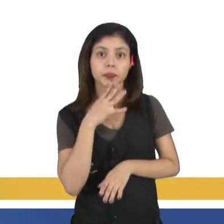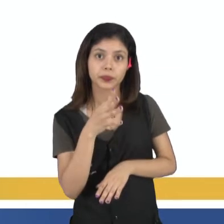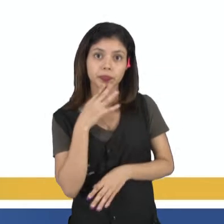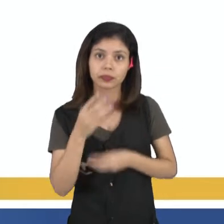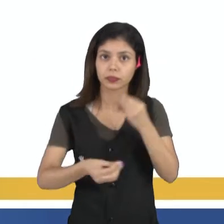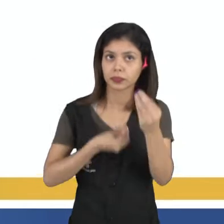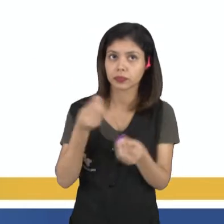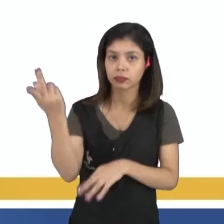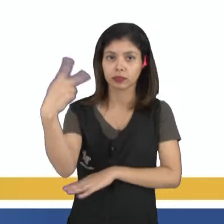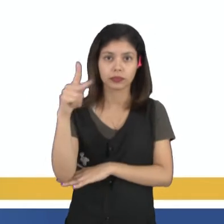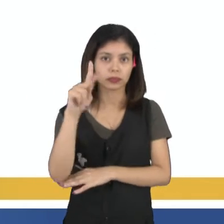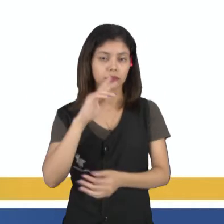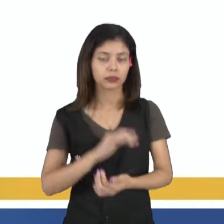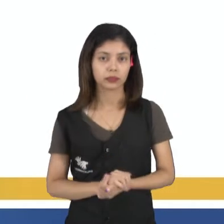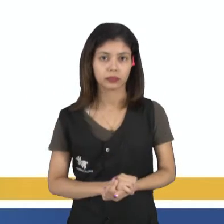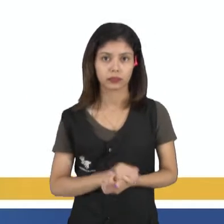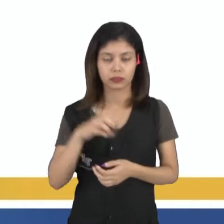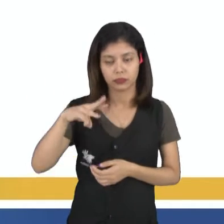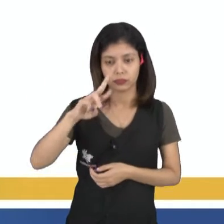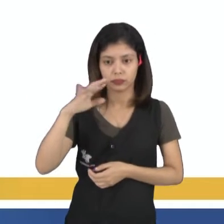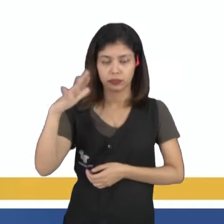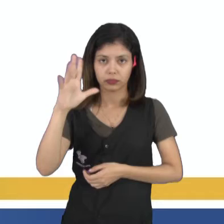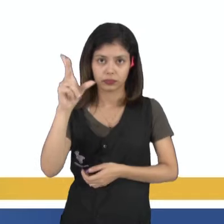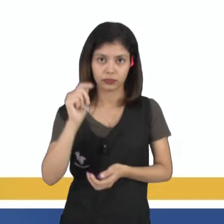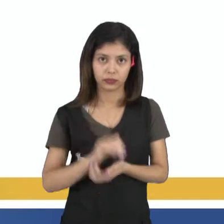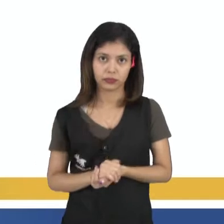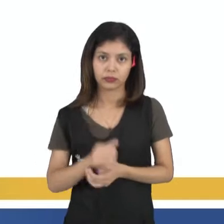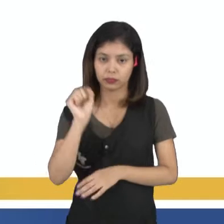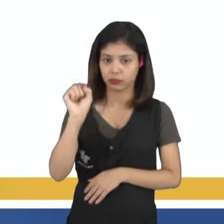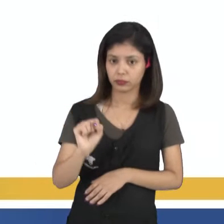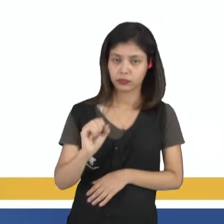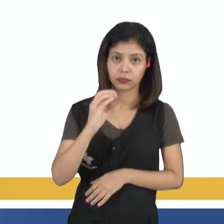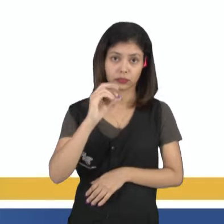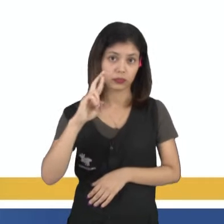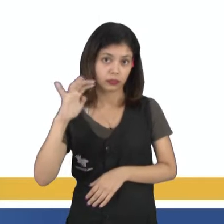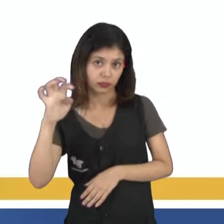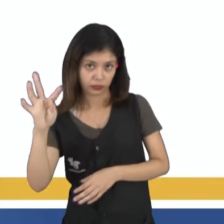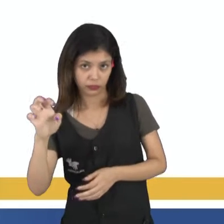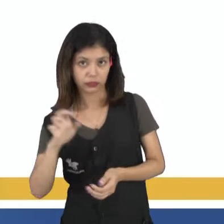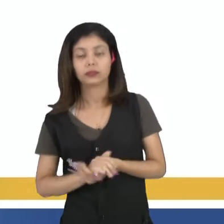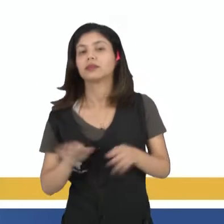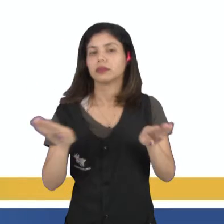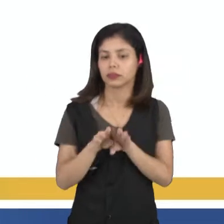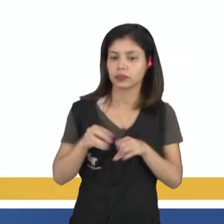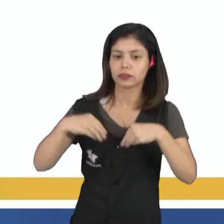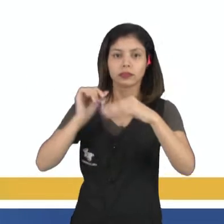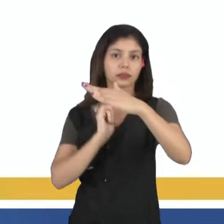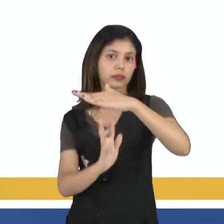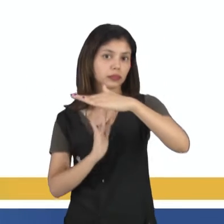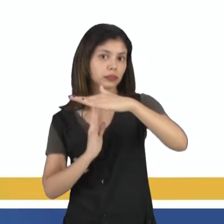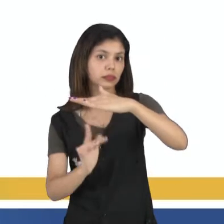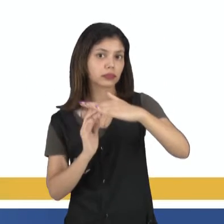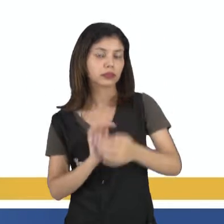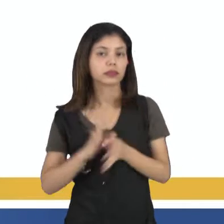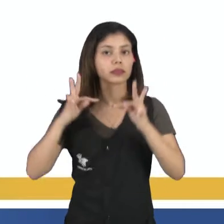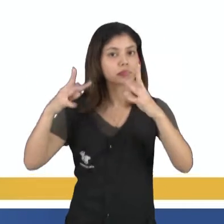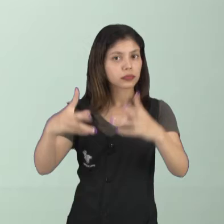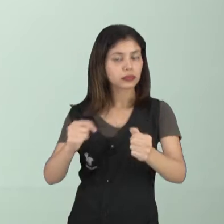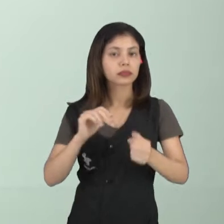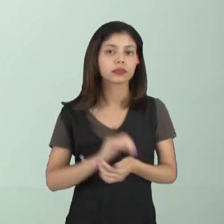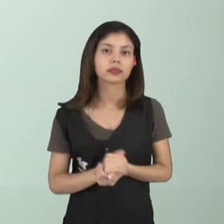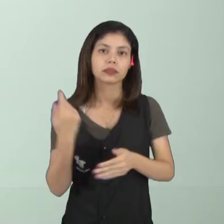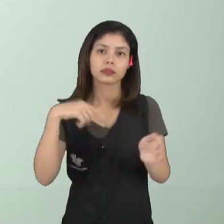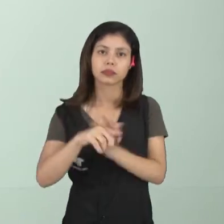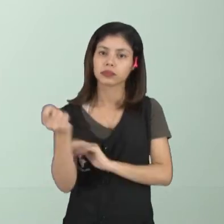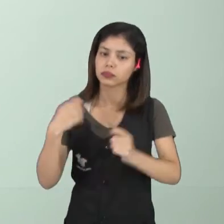conhecido como esse período como a marcha para o Oeste né que aí as pessoas também vão migrar por conta de toda essa